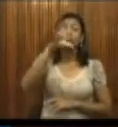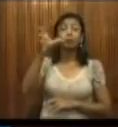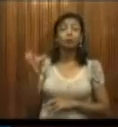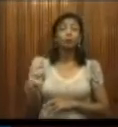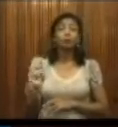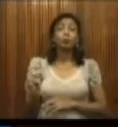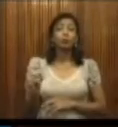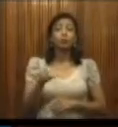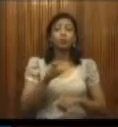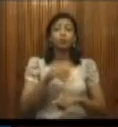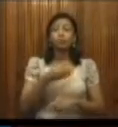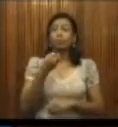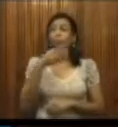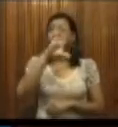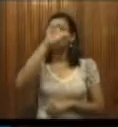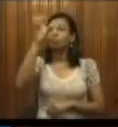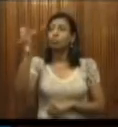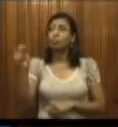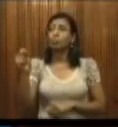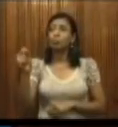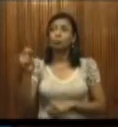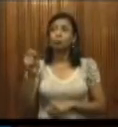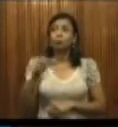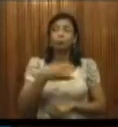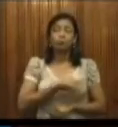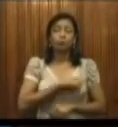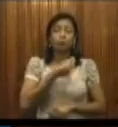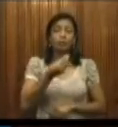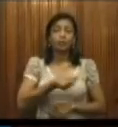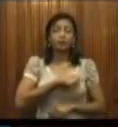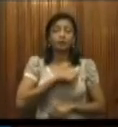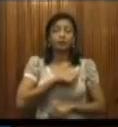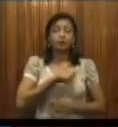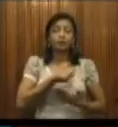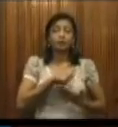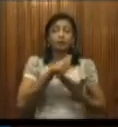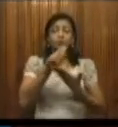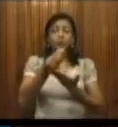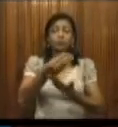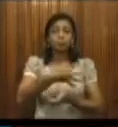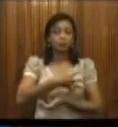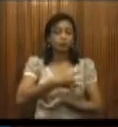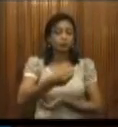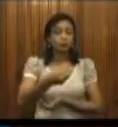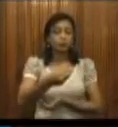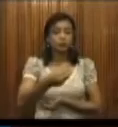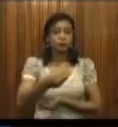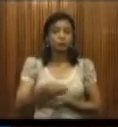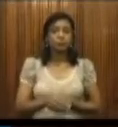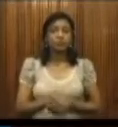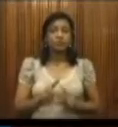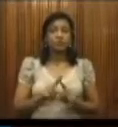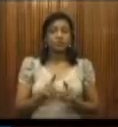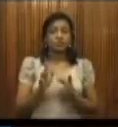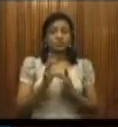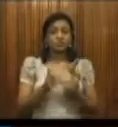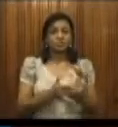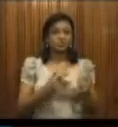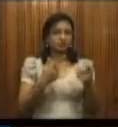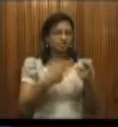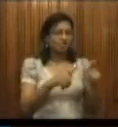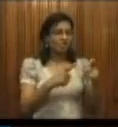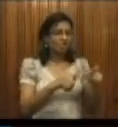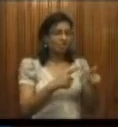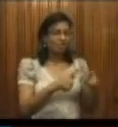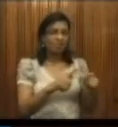pastor, e o bom pastor dá a vida pelas suas ovelhas. Então Jesus não está condenando o homem por chamá-lo de